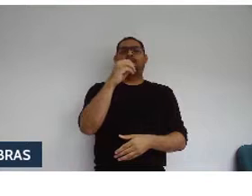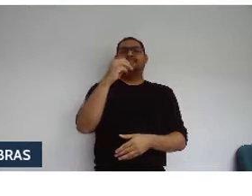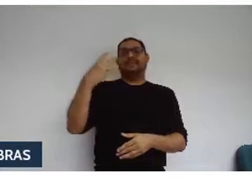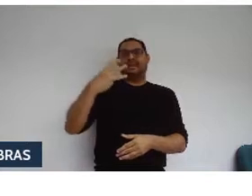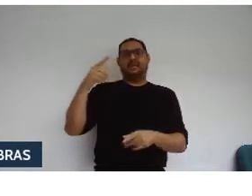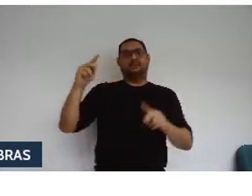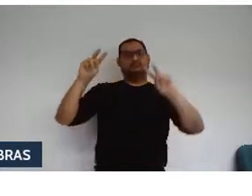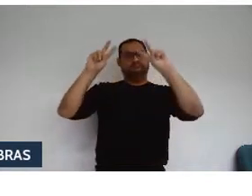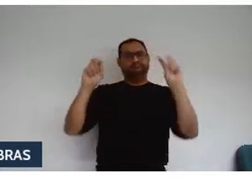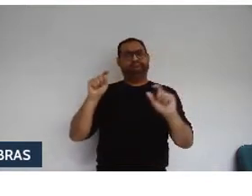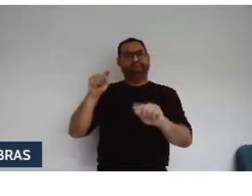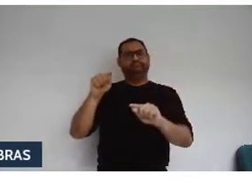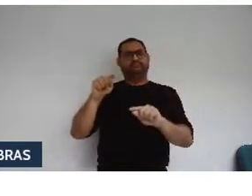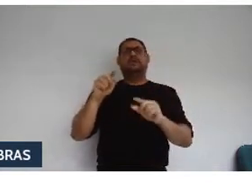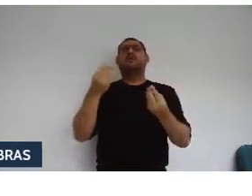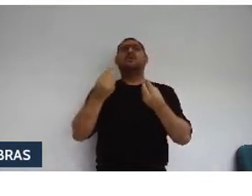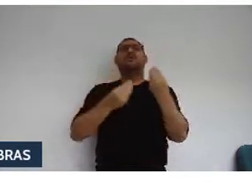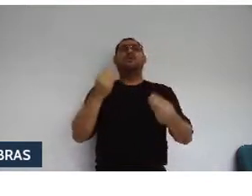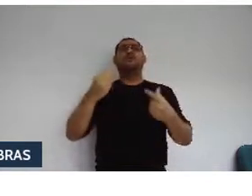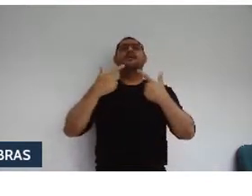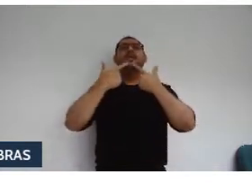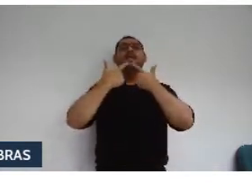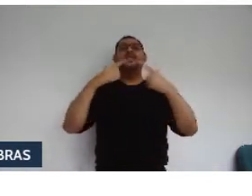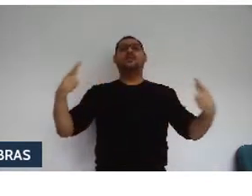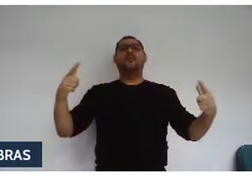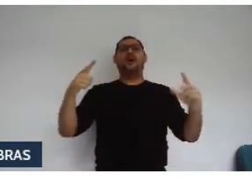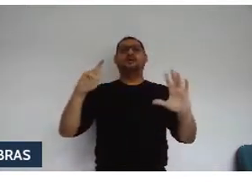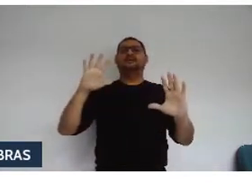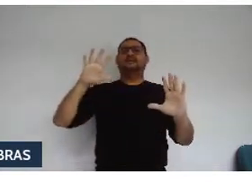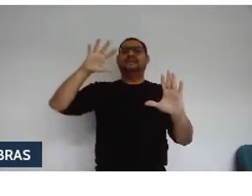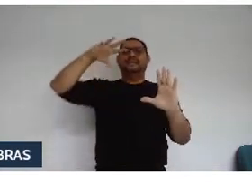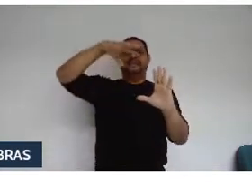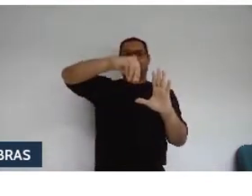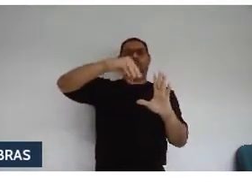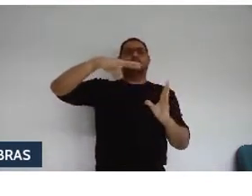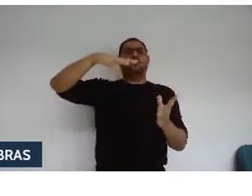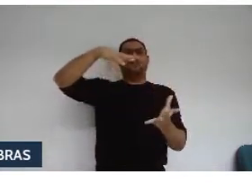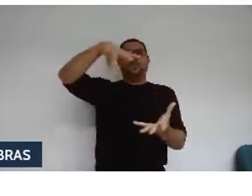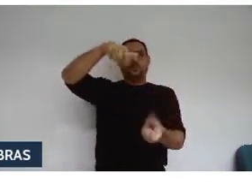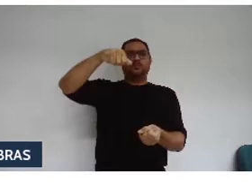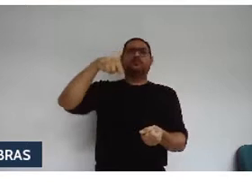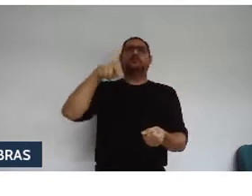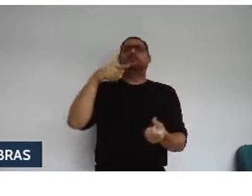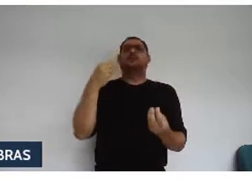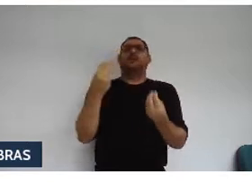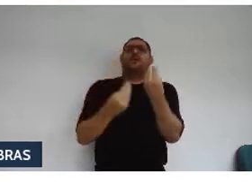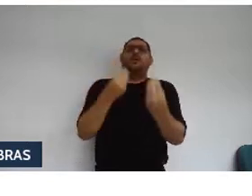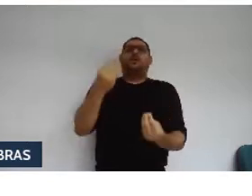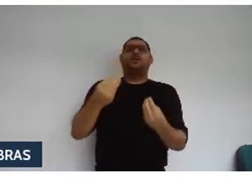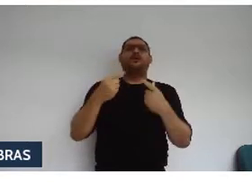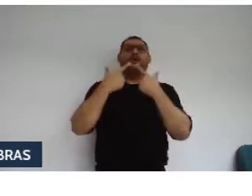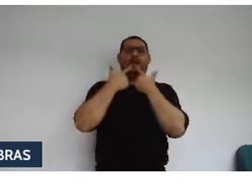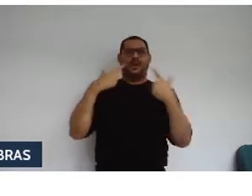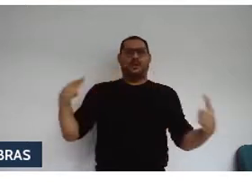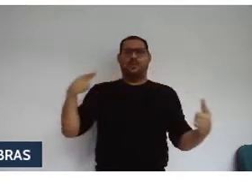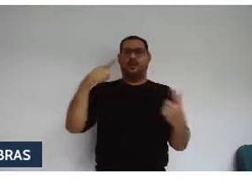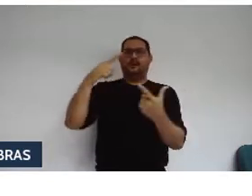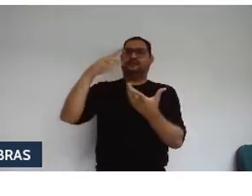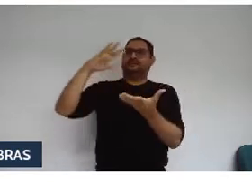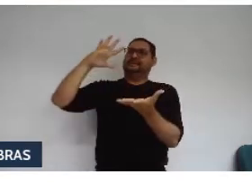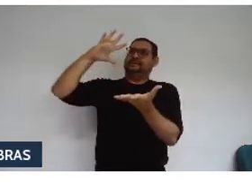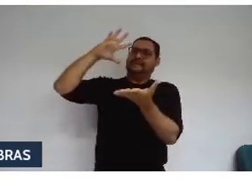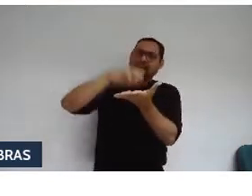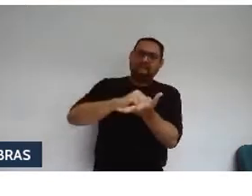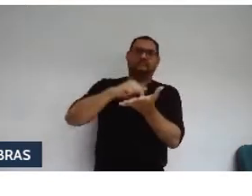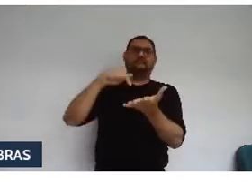que a linguagem é situada no mundo. Vamos olhar para a linguagem situada no mundo, né, como materialidade também.